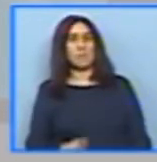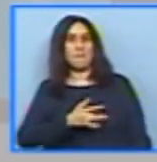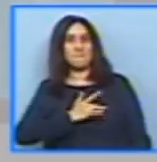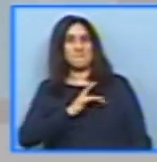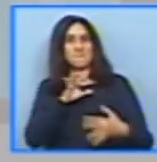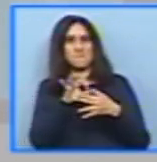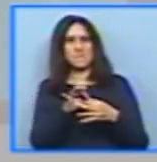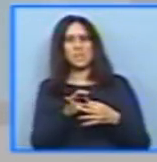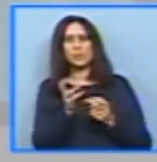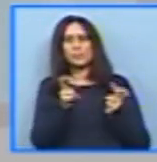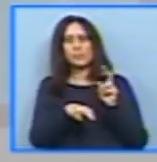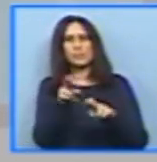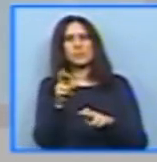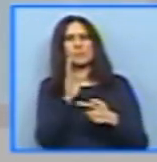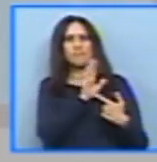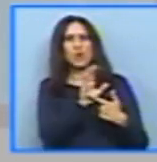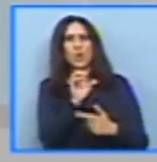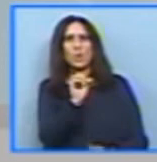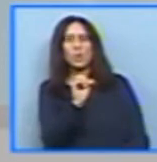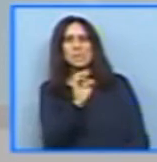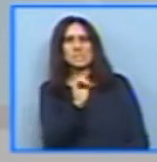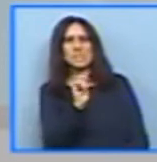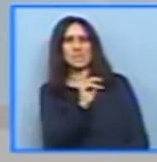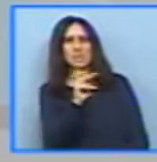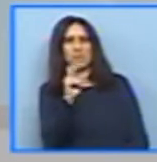a profecia, principalmente Oséias e outros,